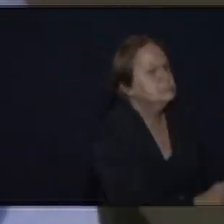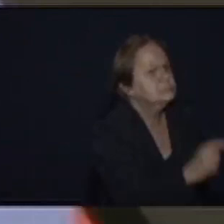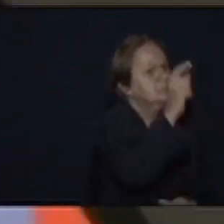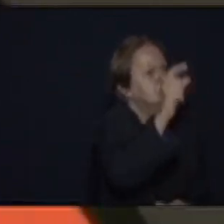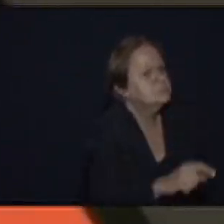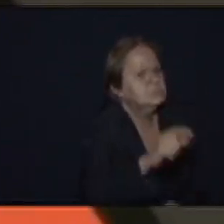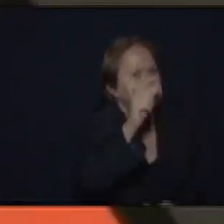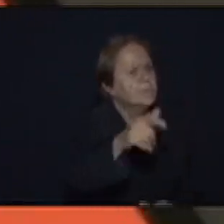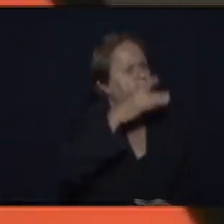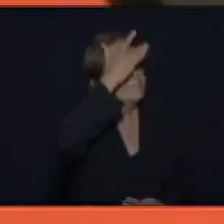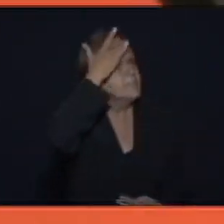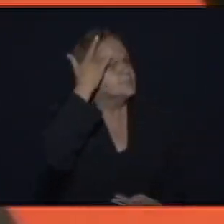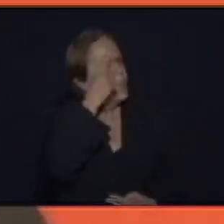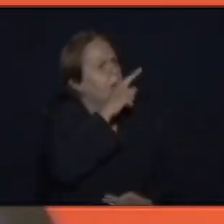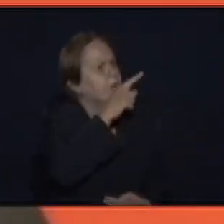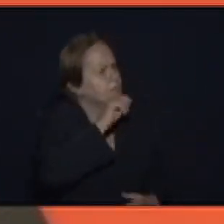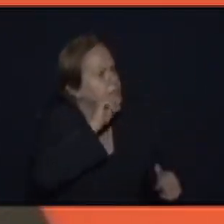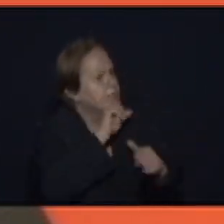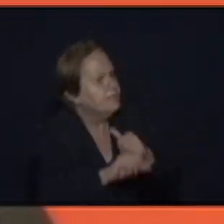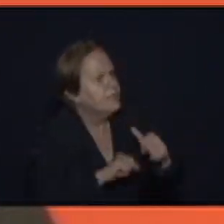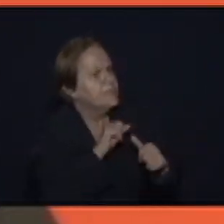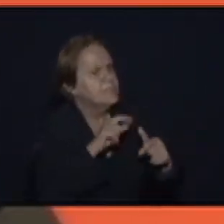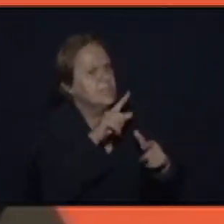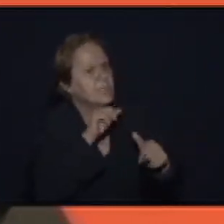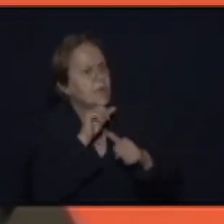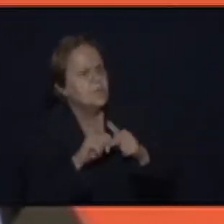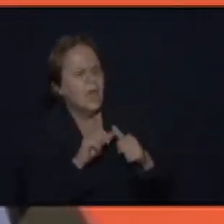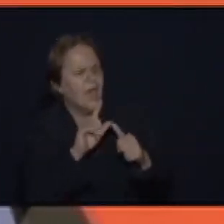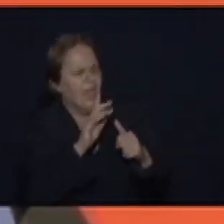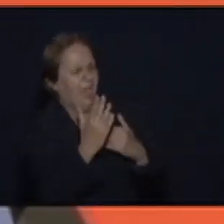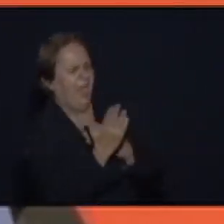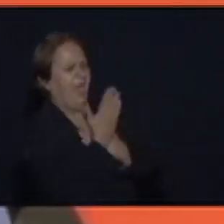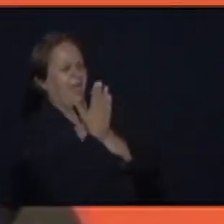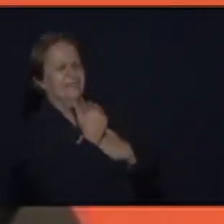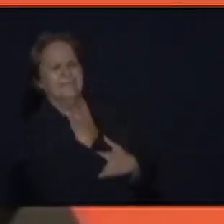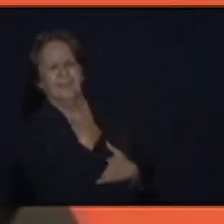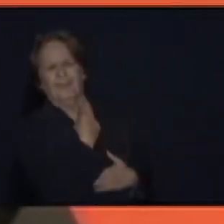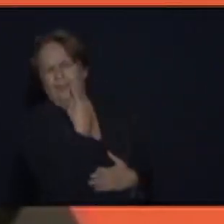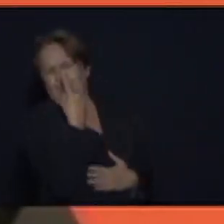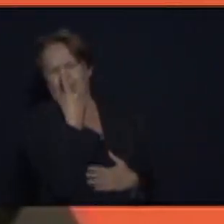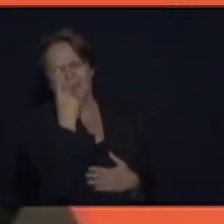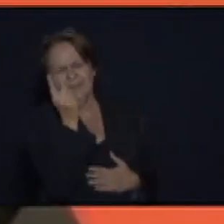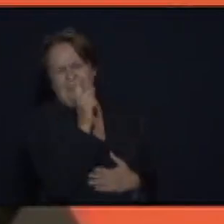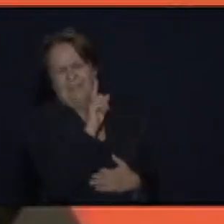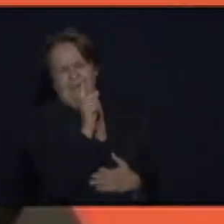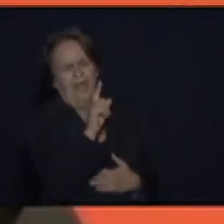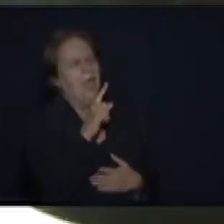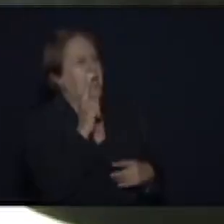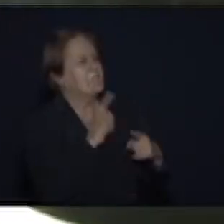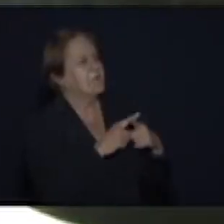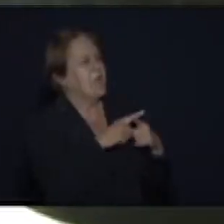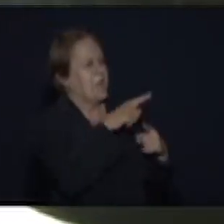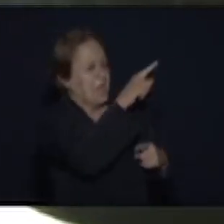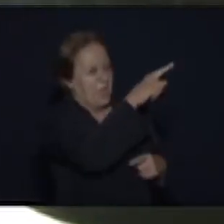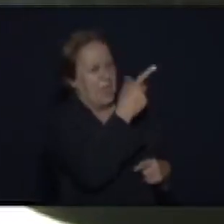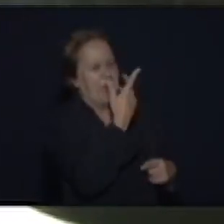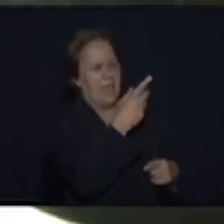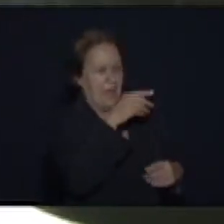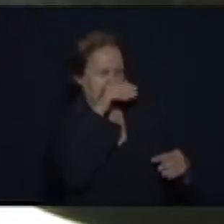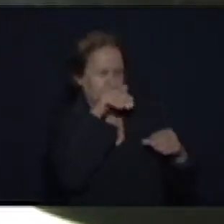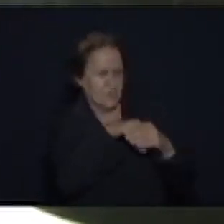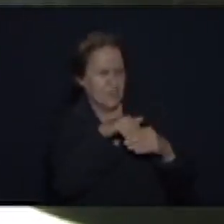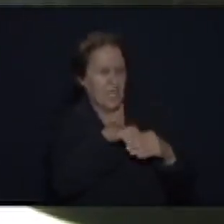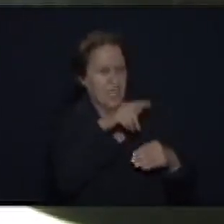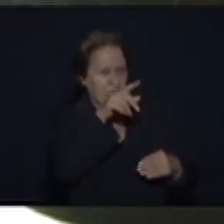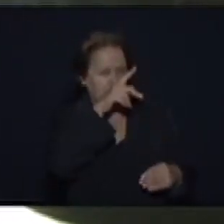uma pessoa que vai promover transformação e não defender o seu endereço particular eu vou voltar nesse Deputado porque ele a favor dos professores vai